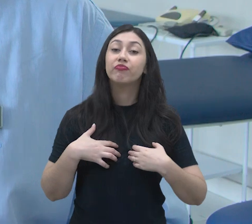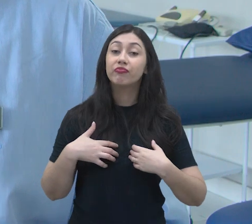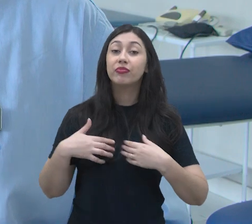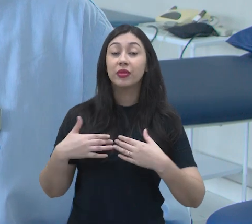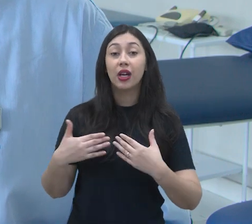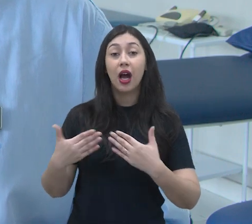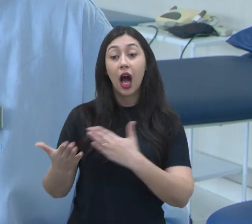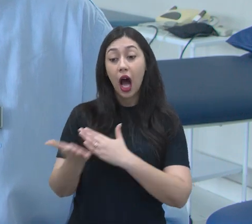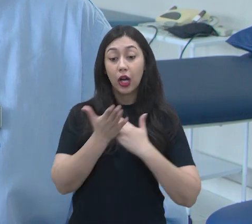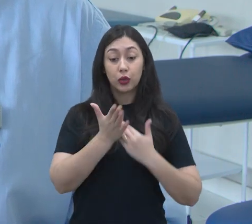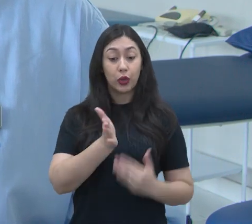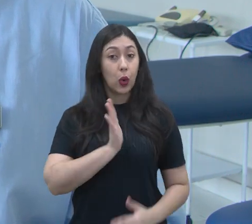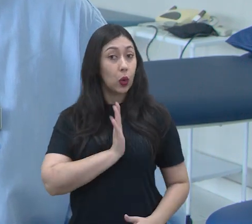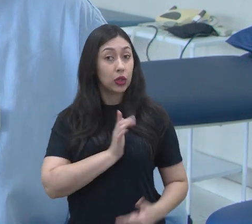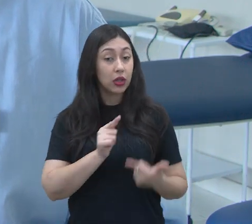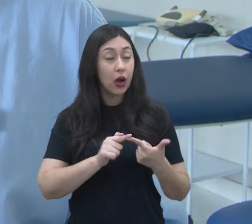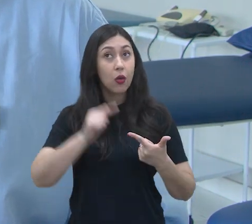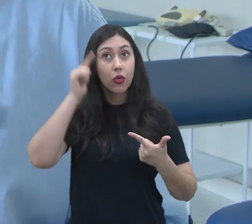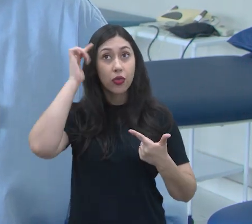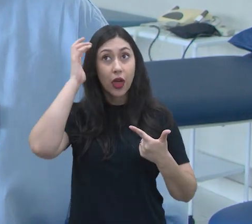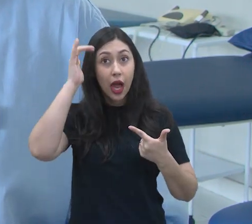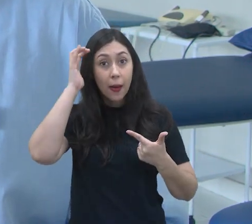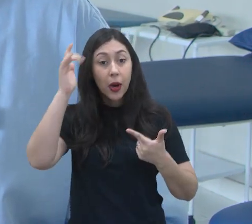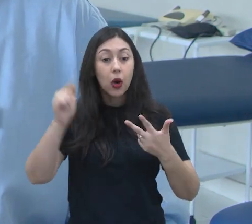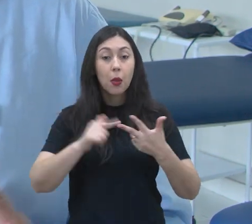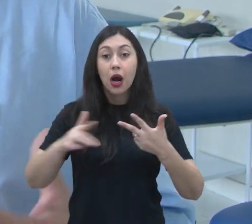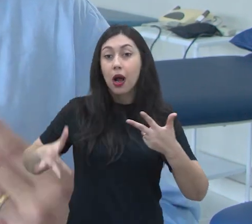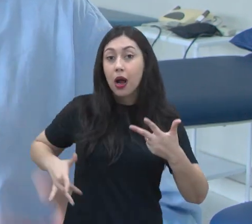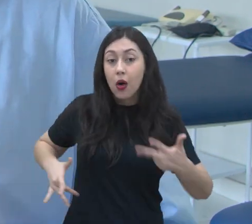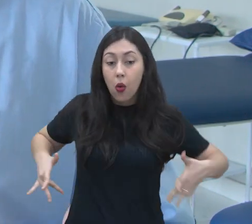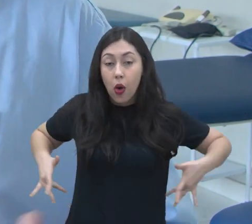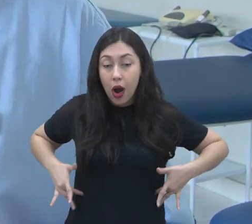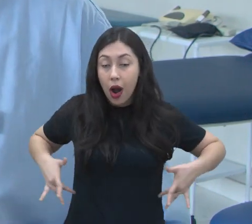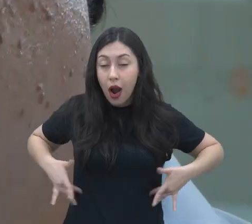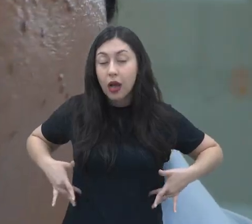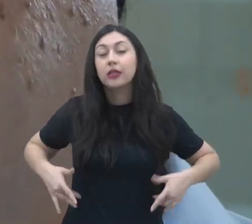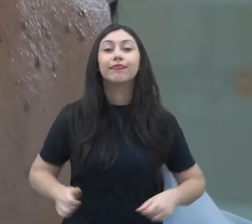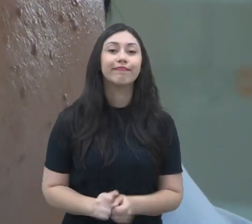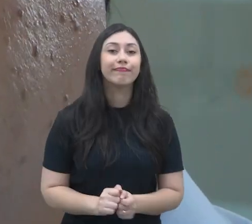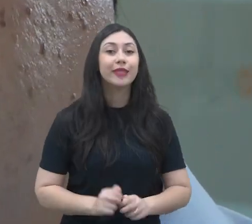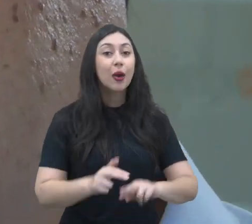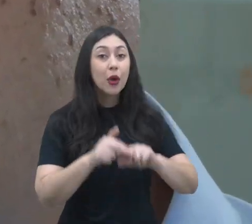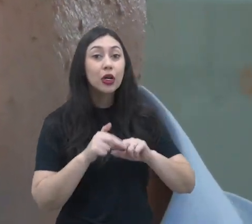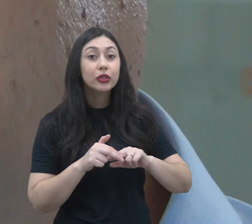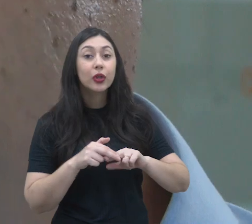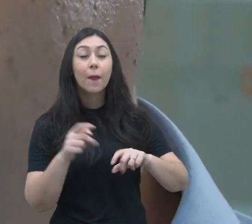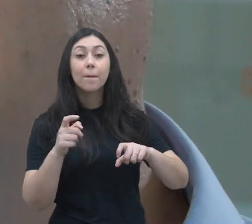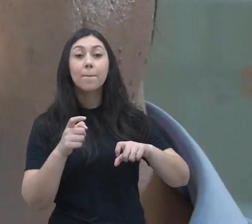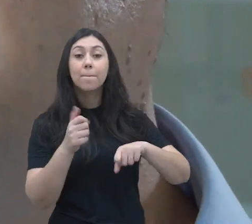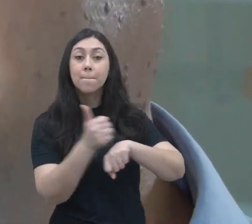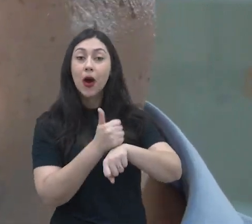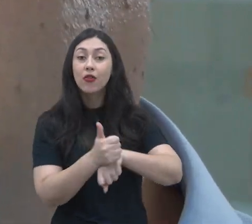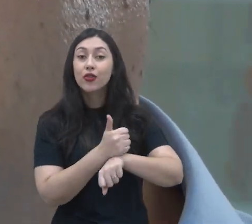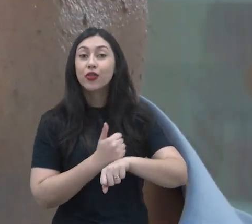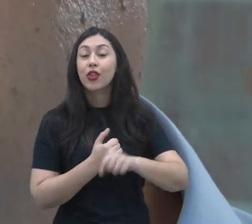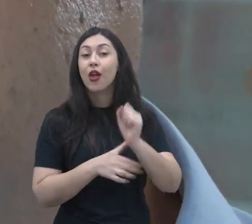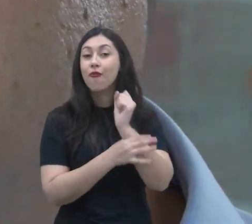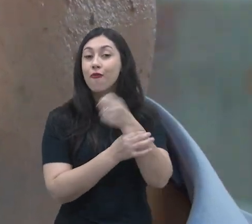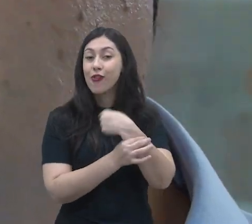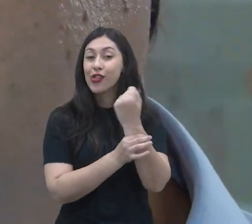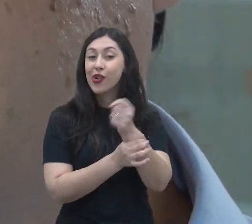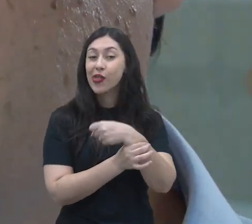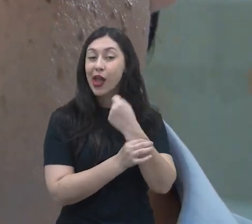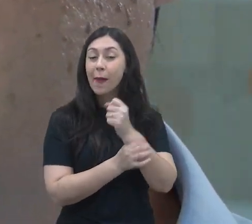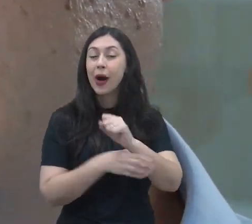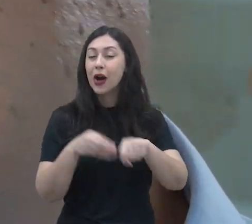traz inúmeros benefícios: coração, cérebro, rim. Então, o fisioterapeuta deixa algumas